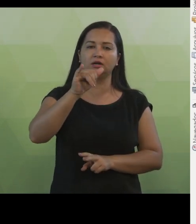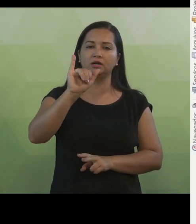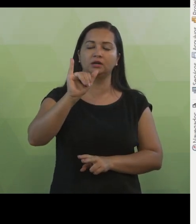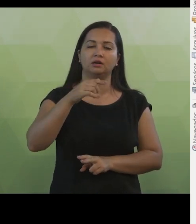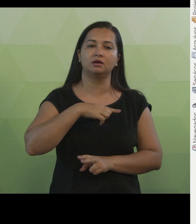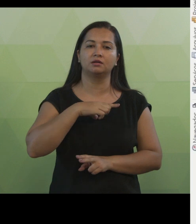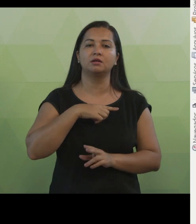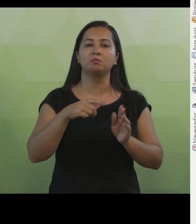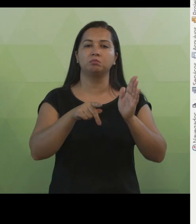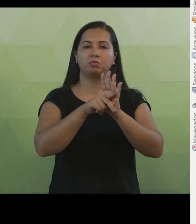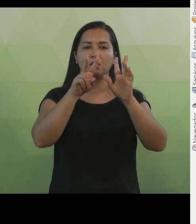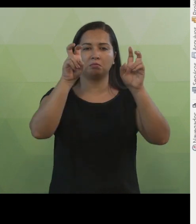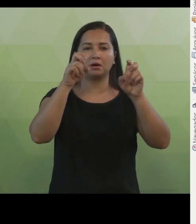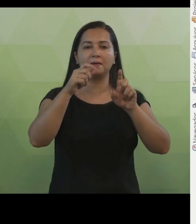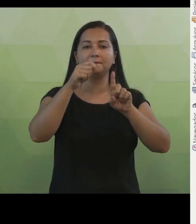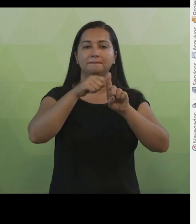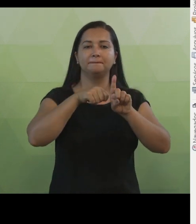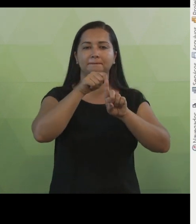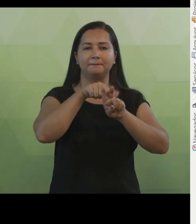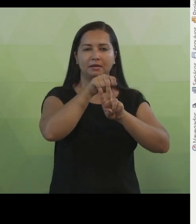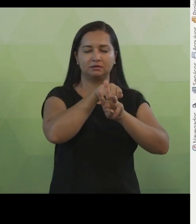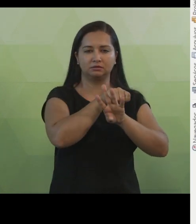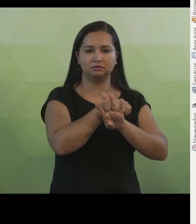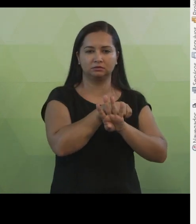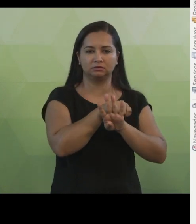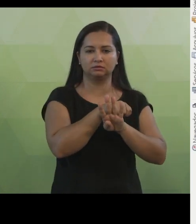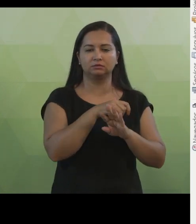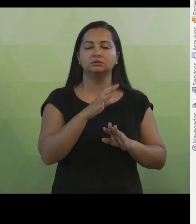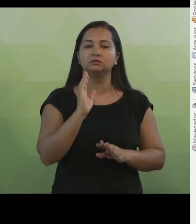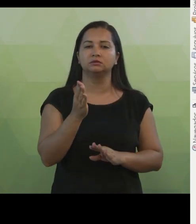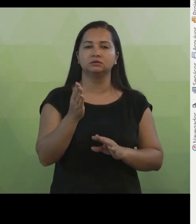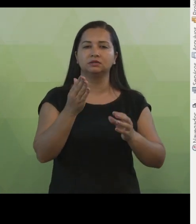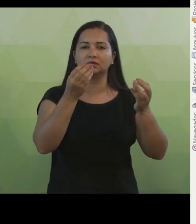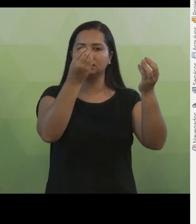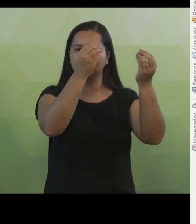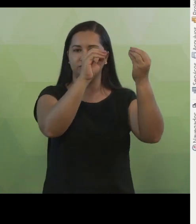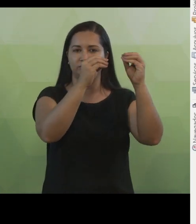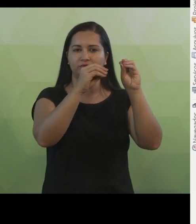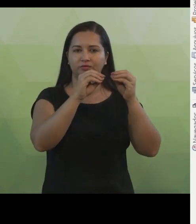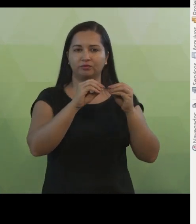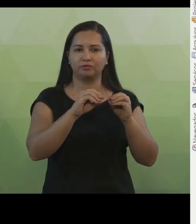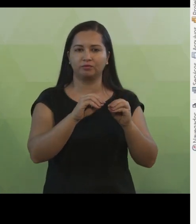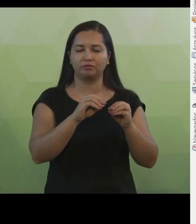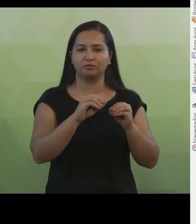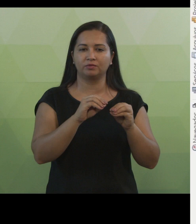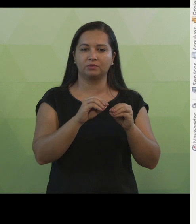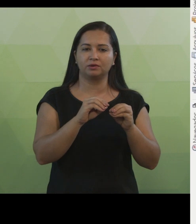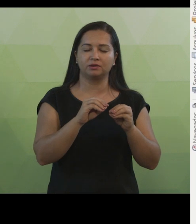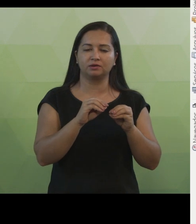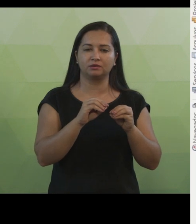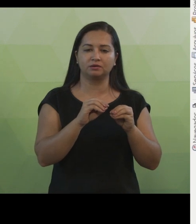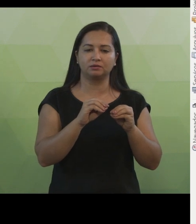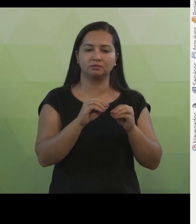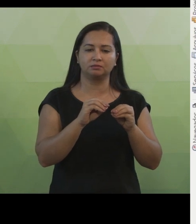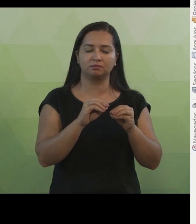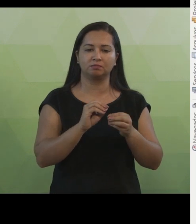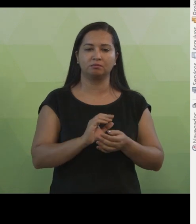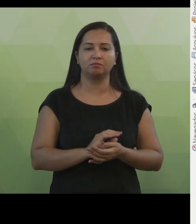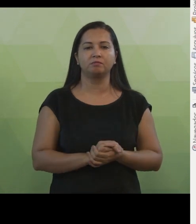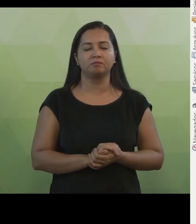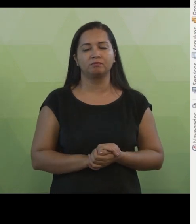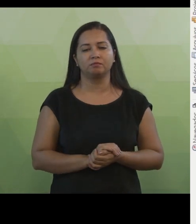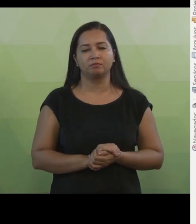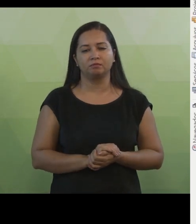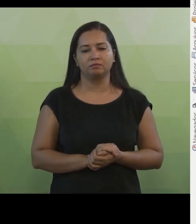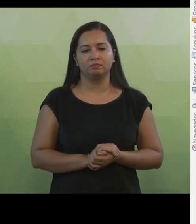sempre é o índice uma unidade menor do que o tamanho desse meu array.